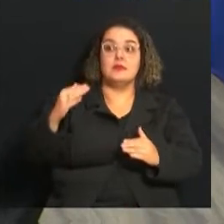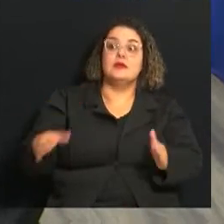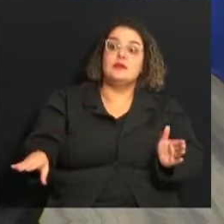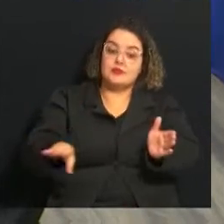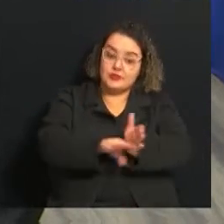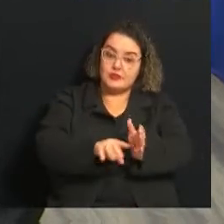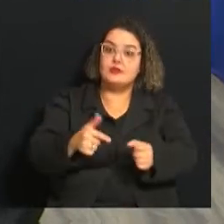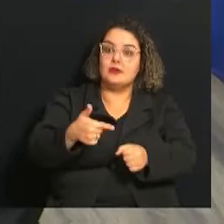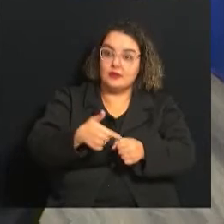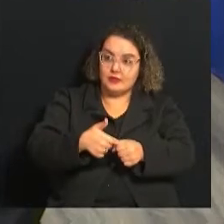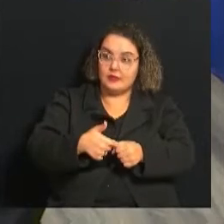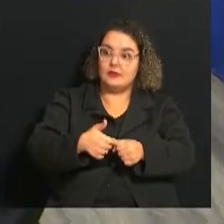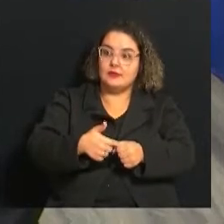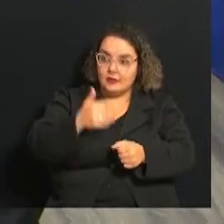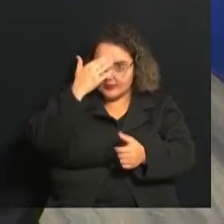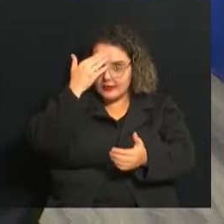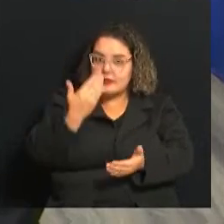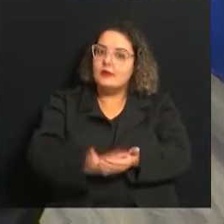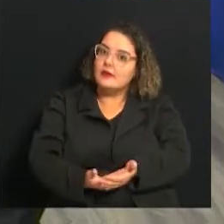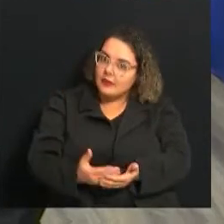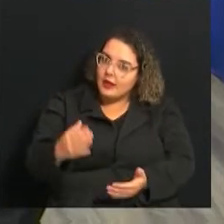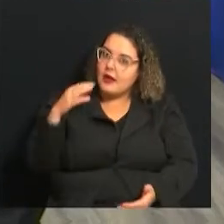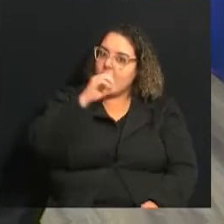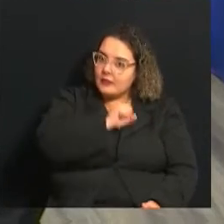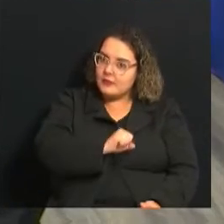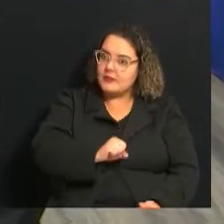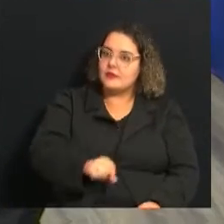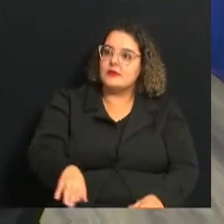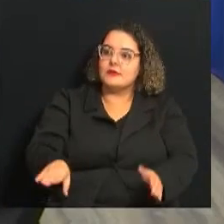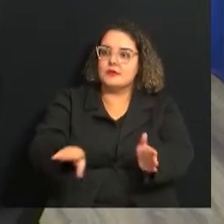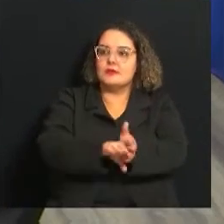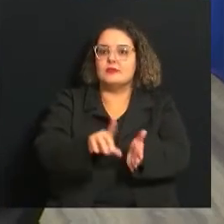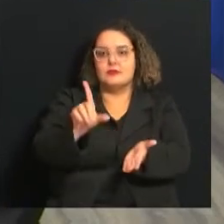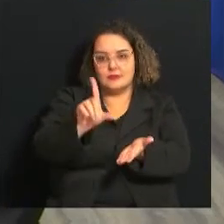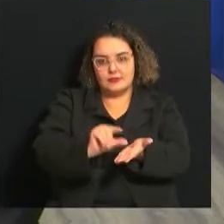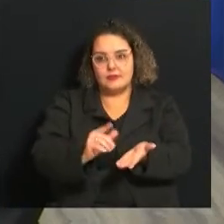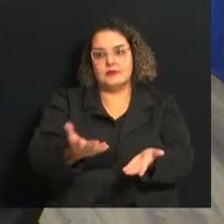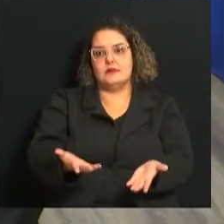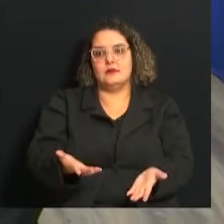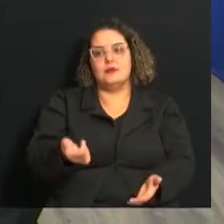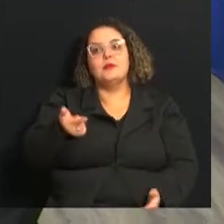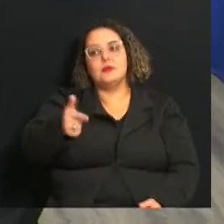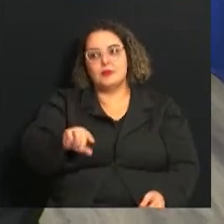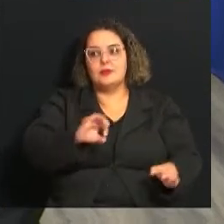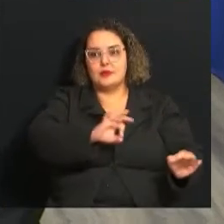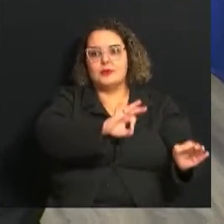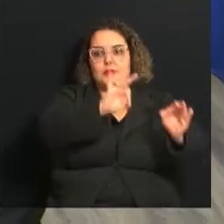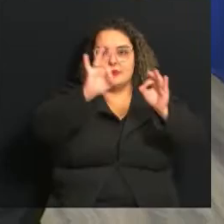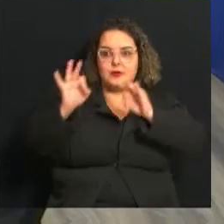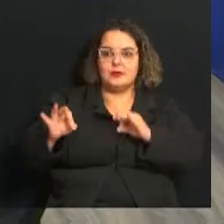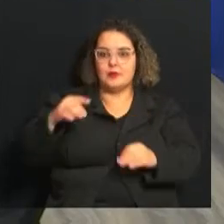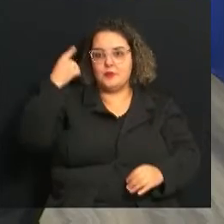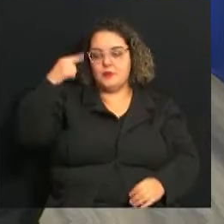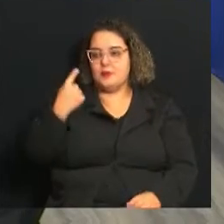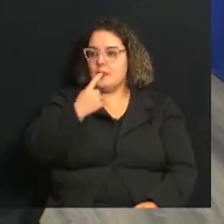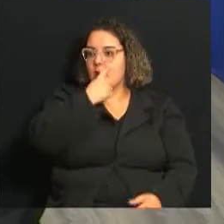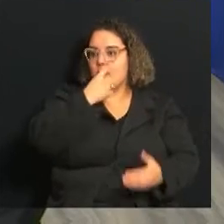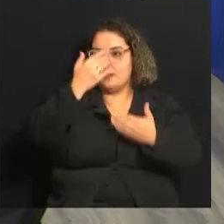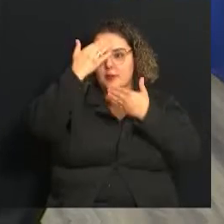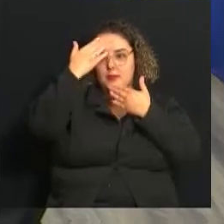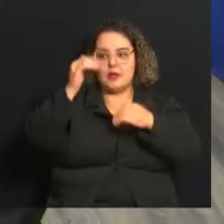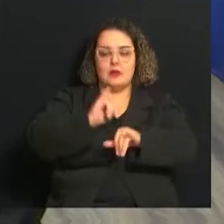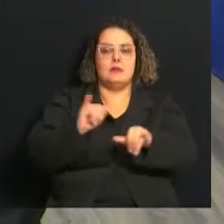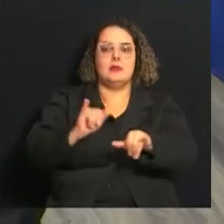já acredita que logo, então, chega também quando se fala em redução. E a gente segue acompanhando. Então, Mirna Abreu, muito obrigado pelas notícias